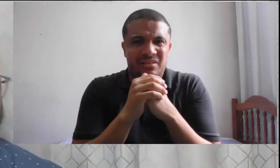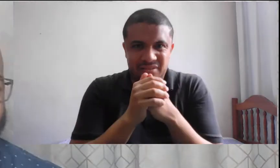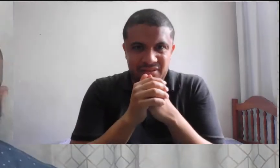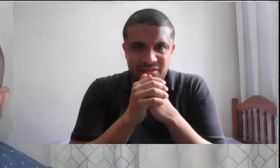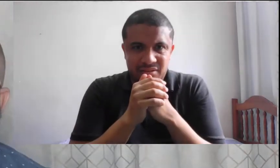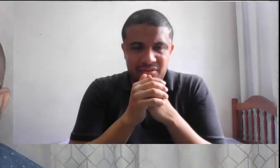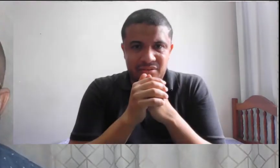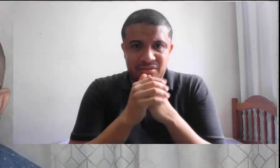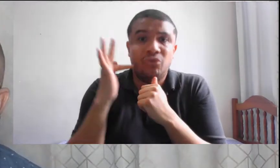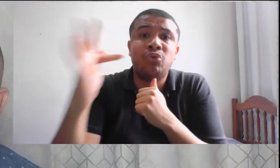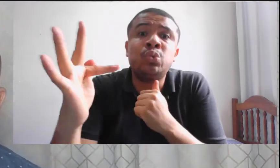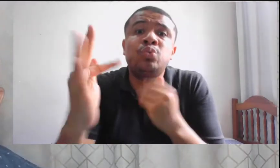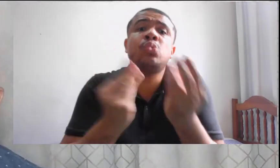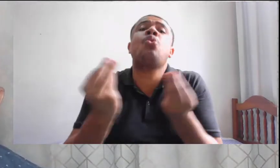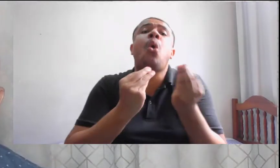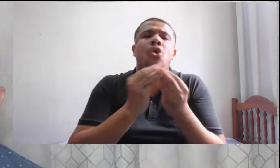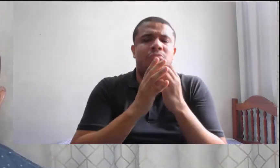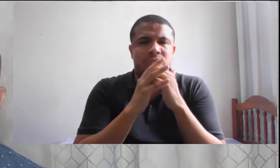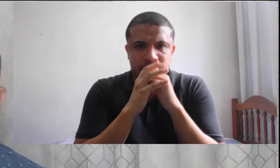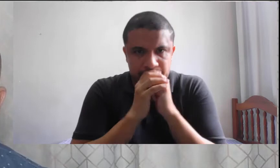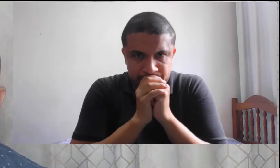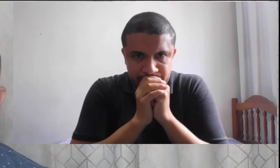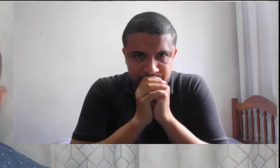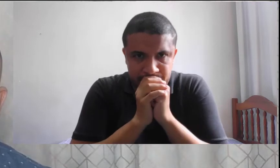Para onde nós iremos?